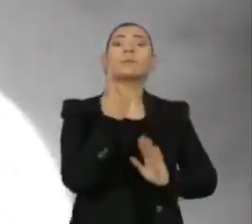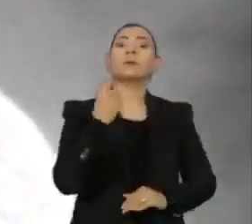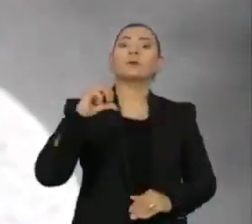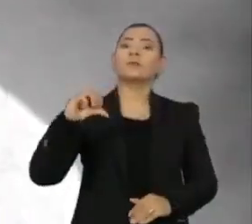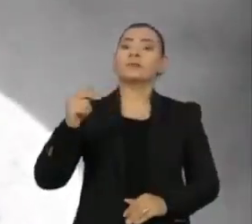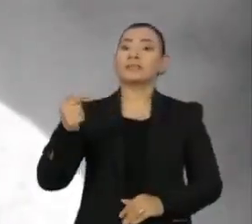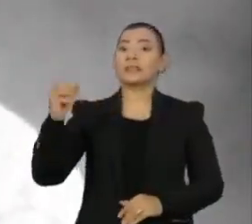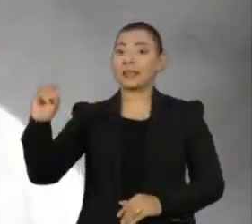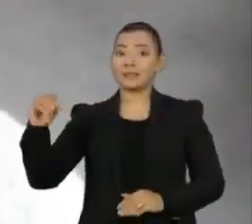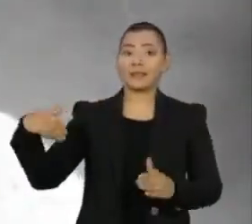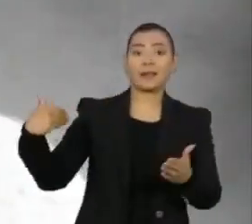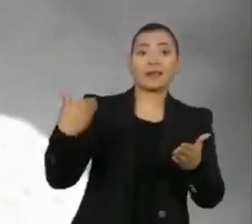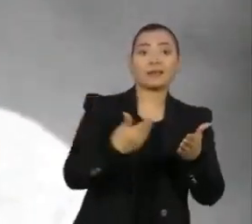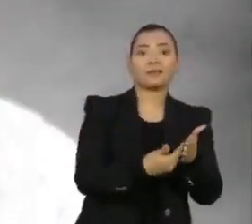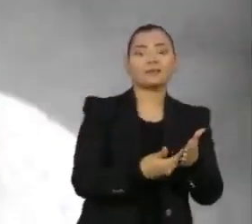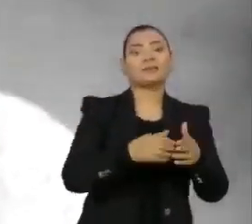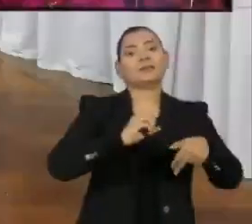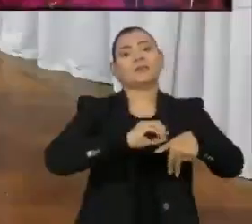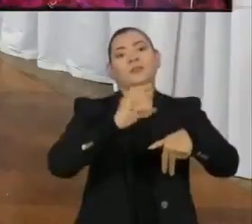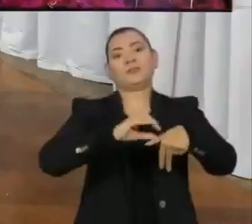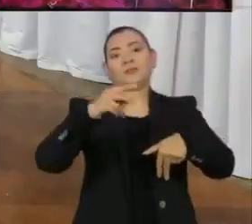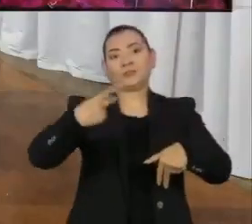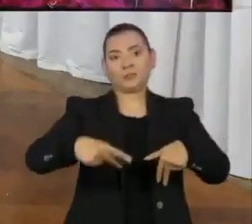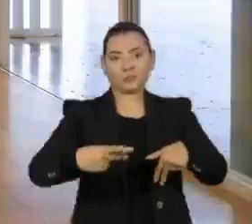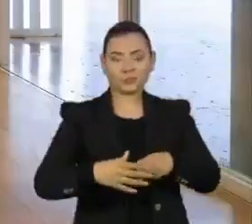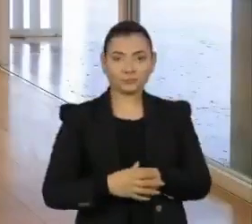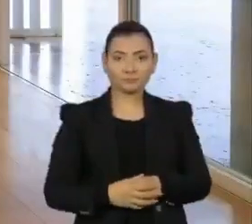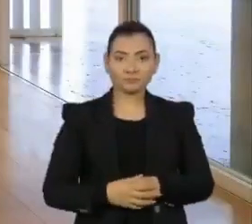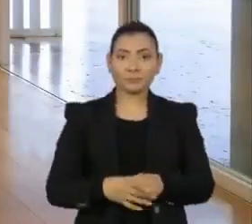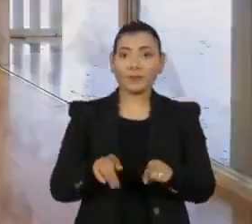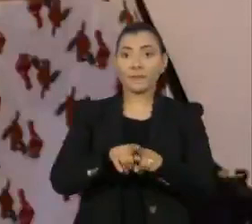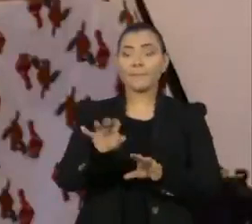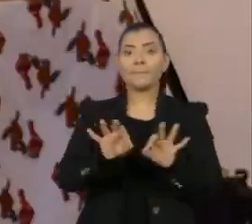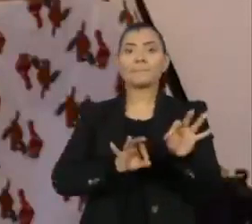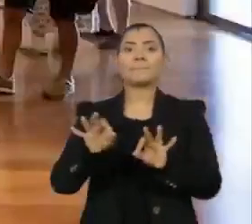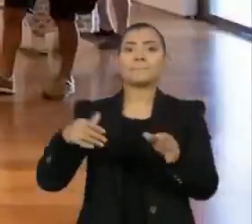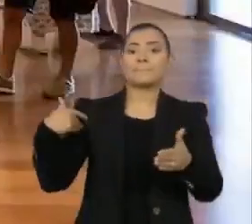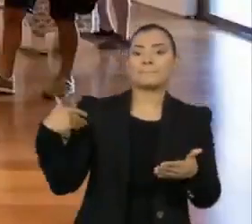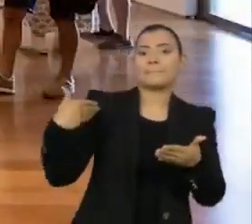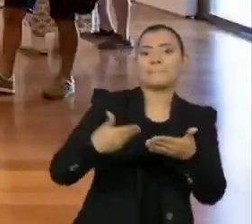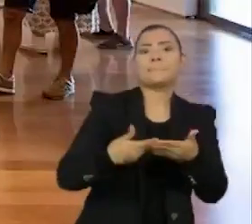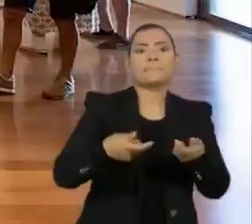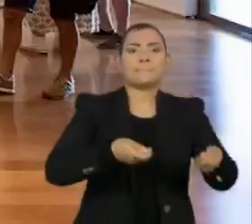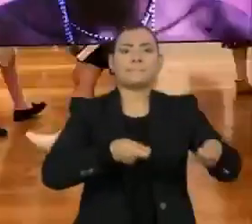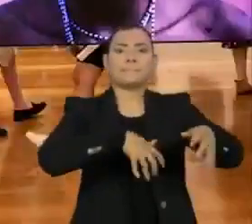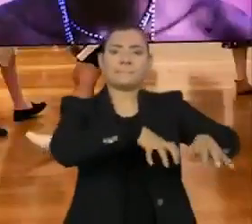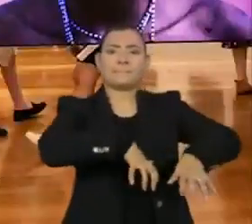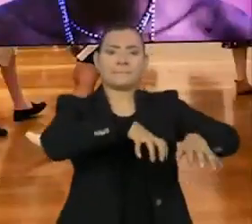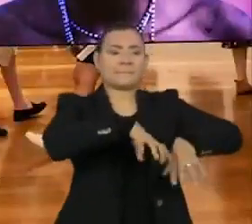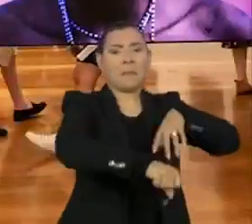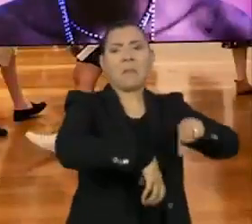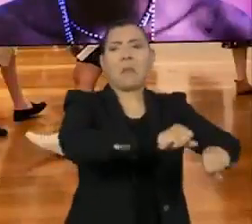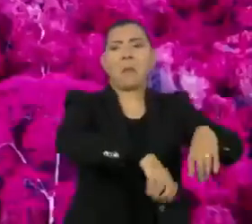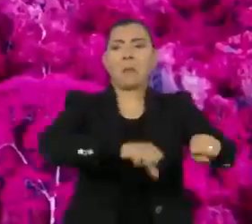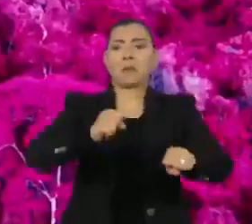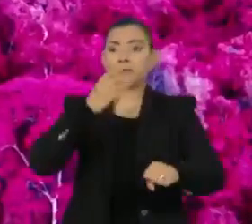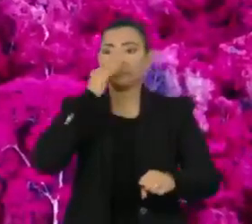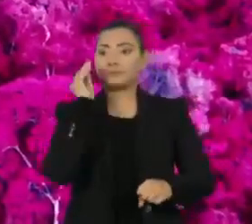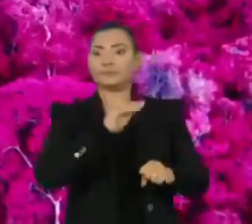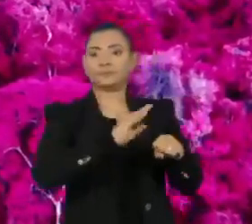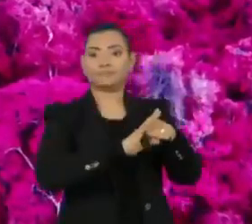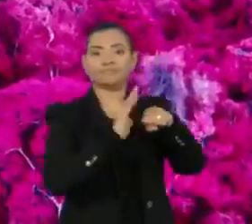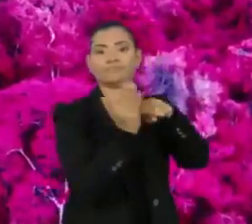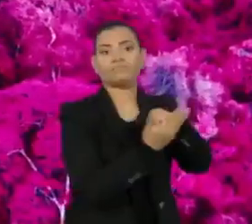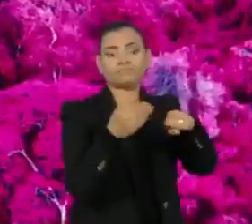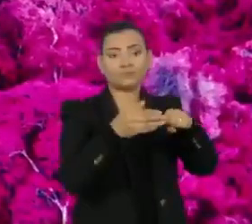1970 para a TV Cultura. Além disso, o programa fala do avanço recente, do garimpo ilegal, que ignorou a pandemia e